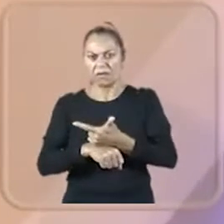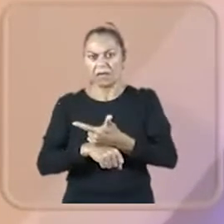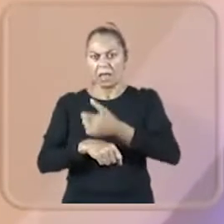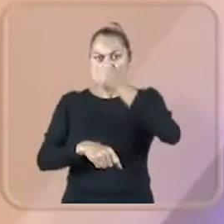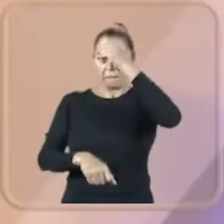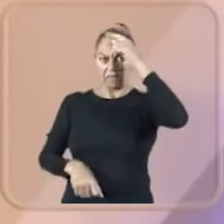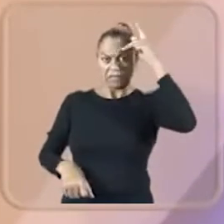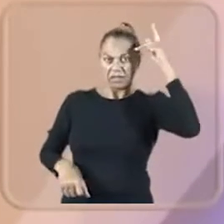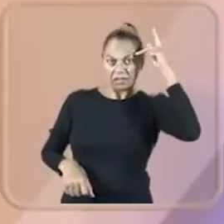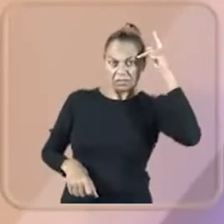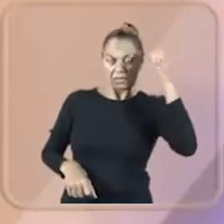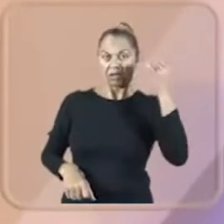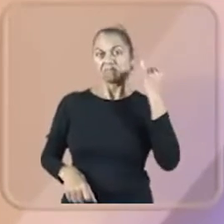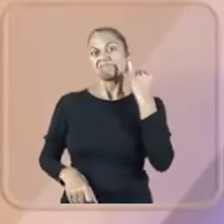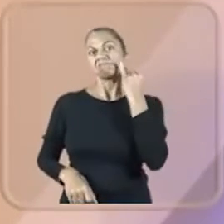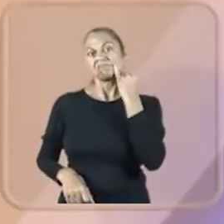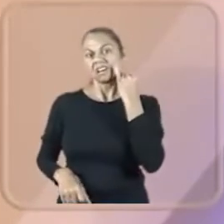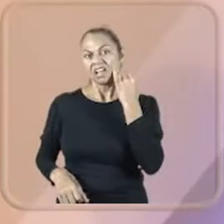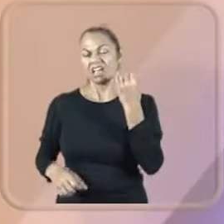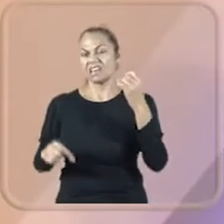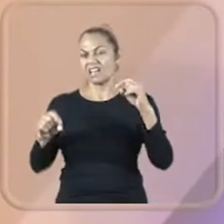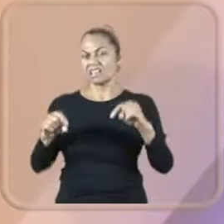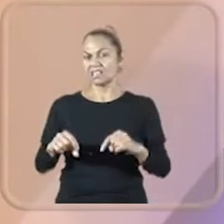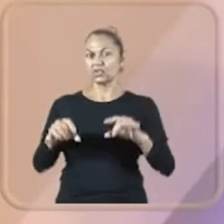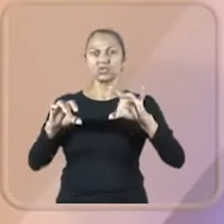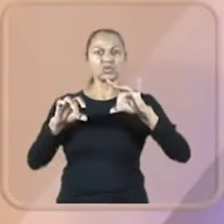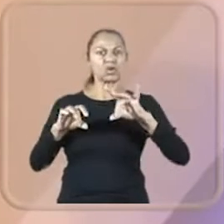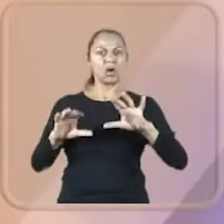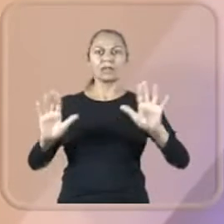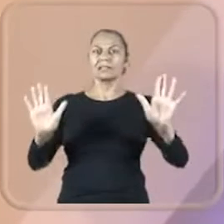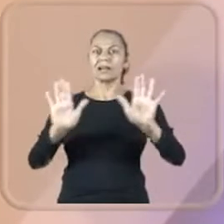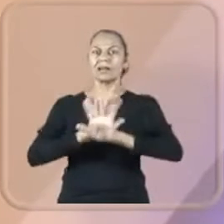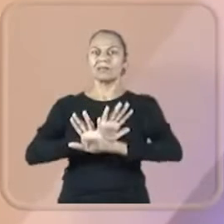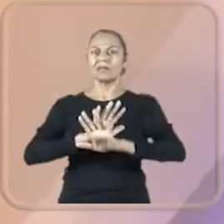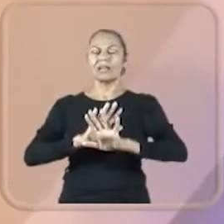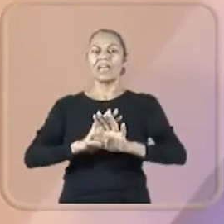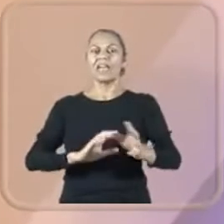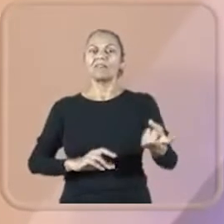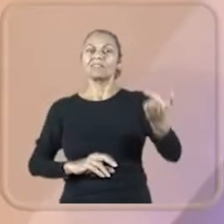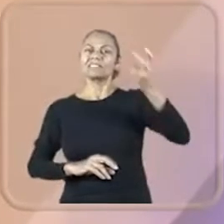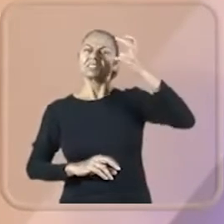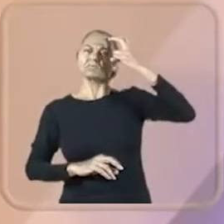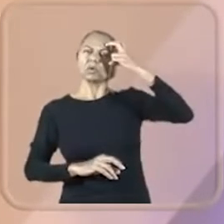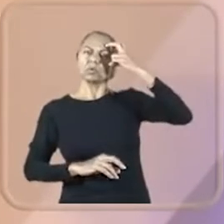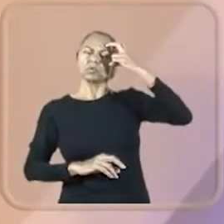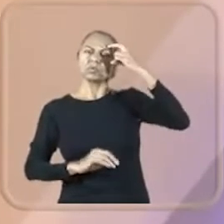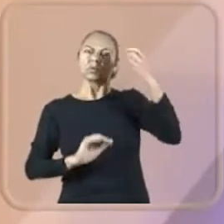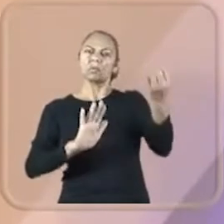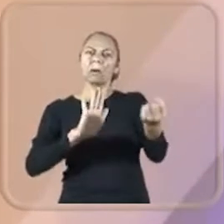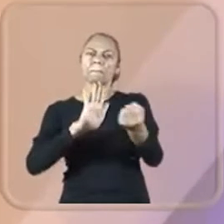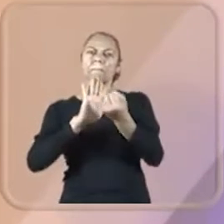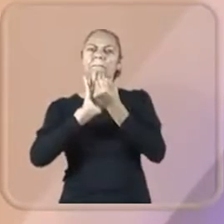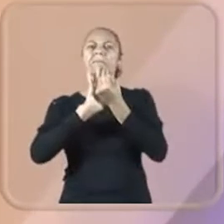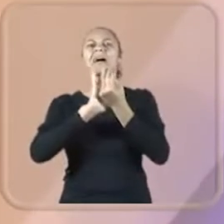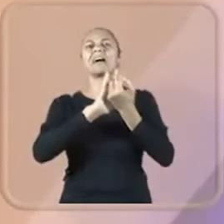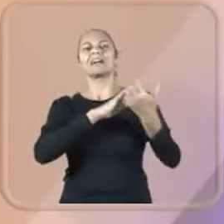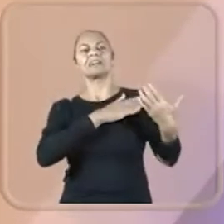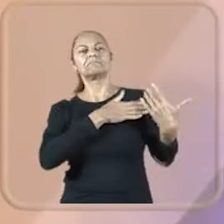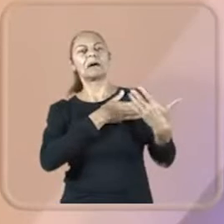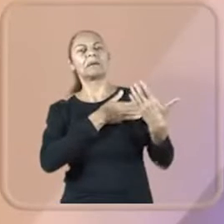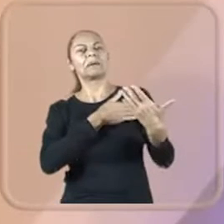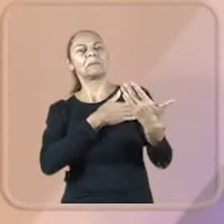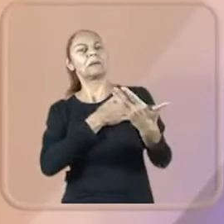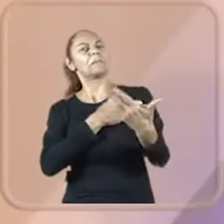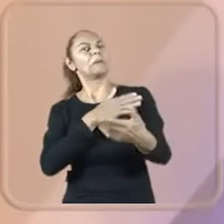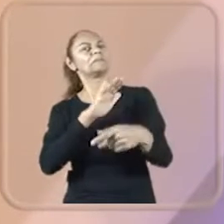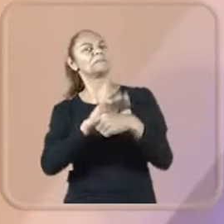José Roberto, mas é algo que vai fazer a transformação, vai trazer uma transformação cultural, um legado cultural, né,